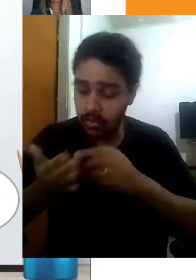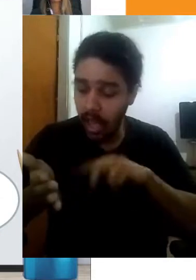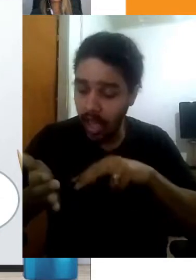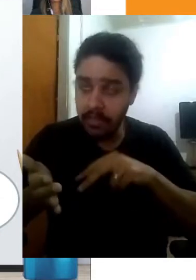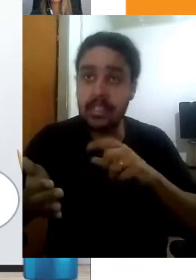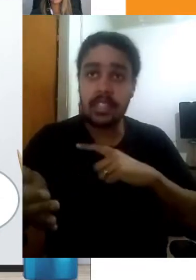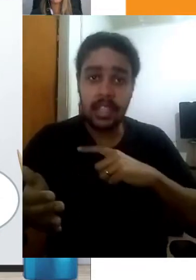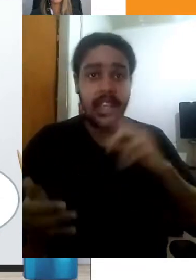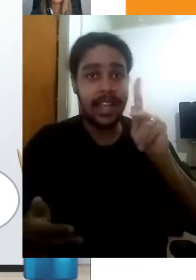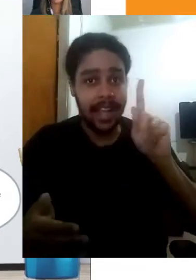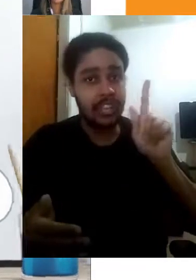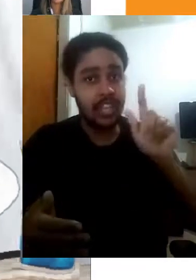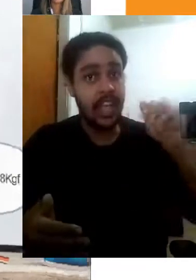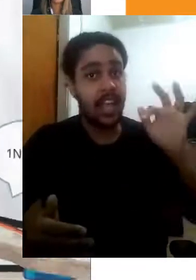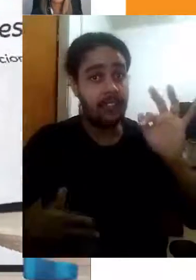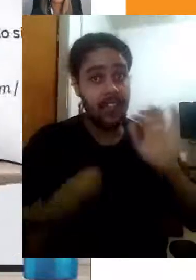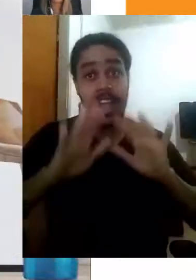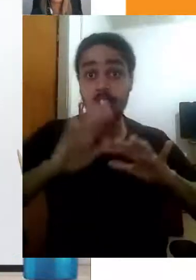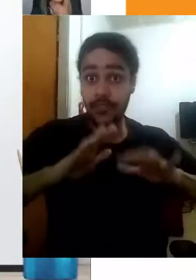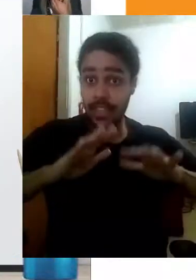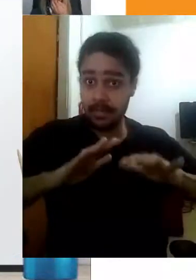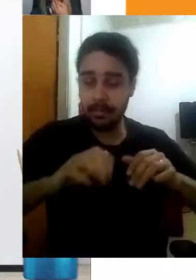igual a 9,8 kgf.